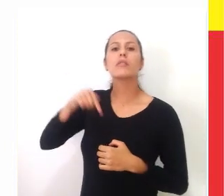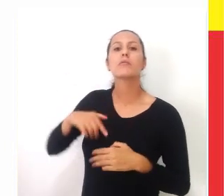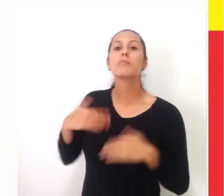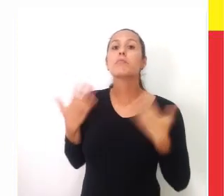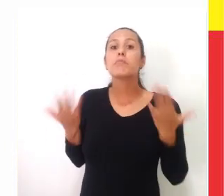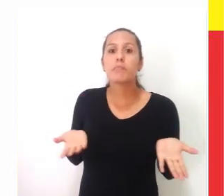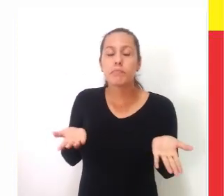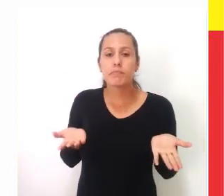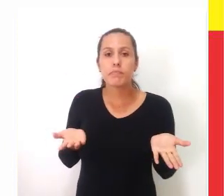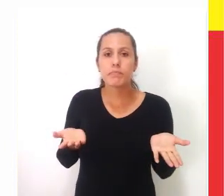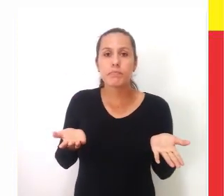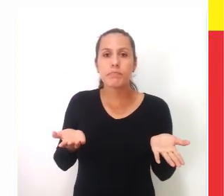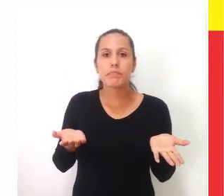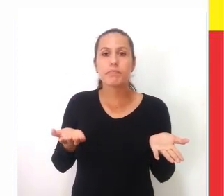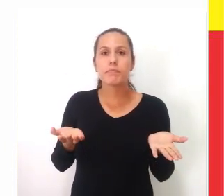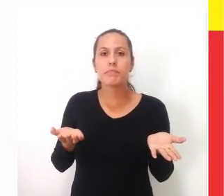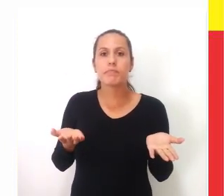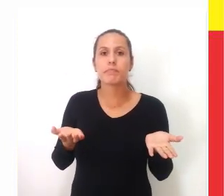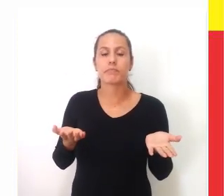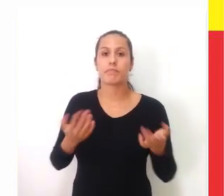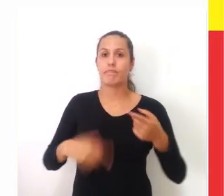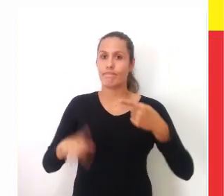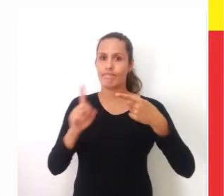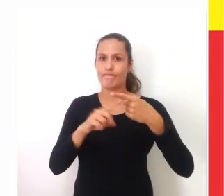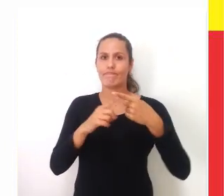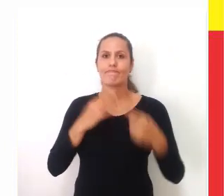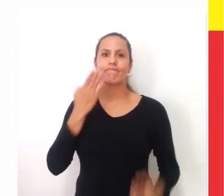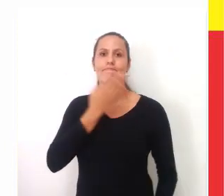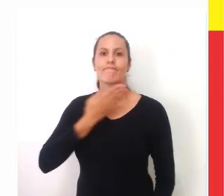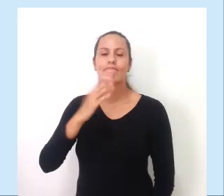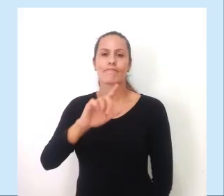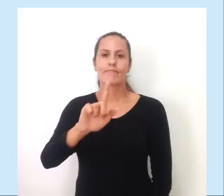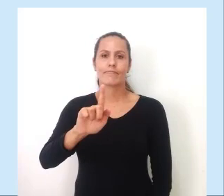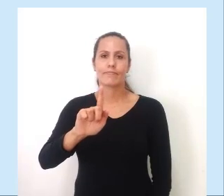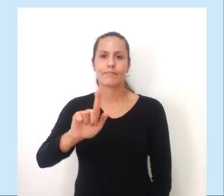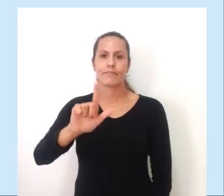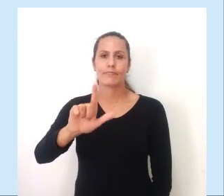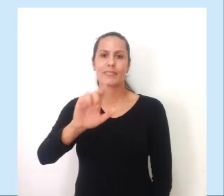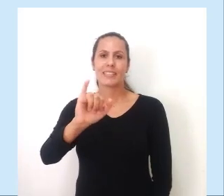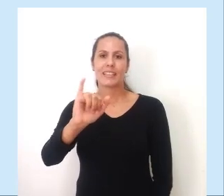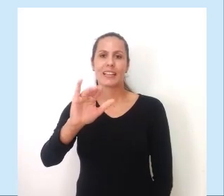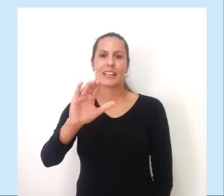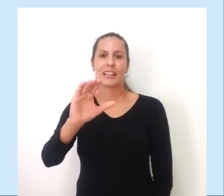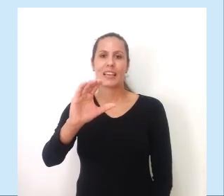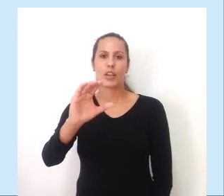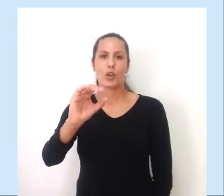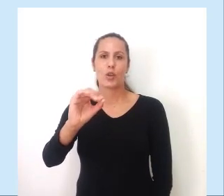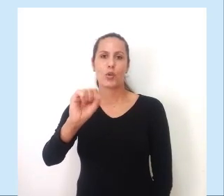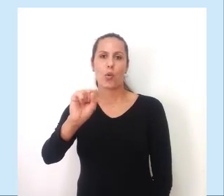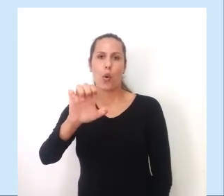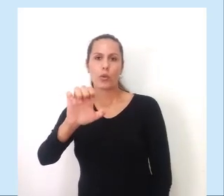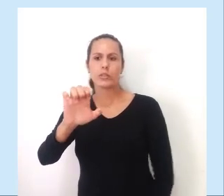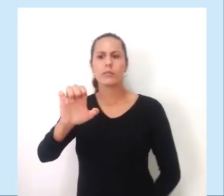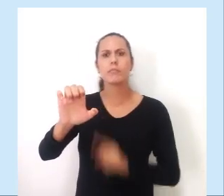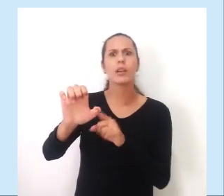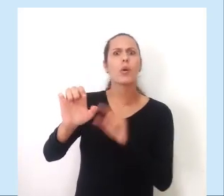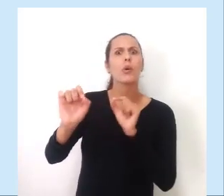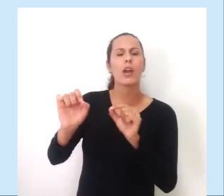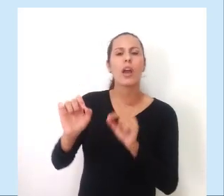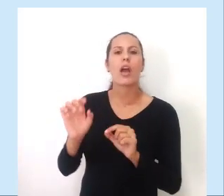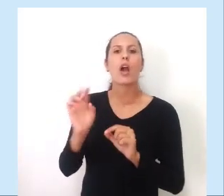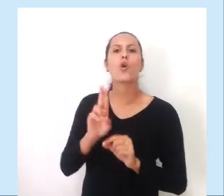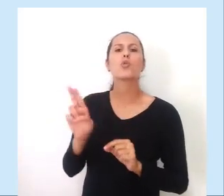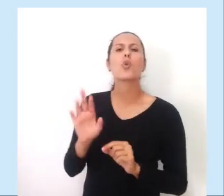preferido das minhas células? Seria glicose. Meu Deus, o que é glicose? Glicose é o